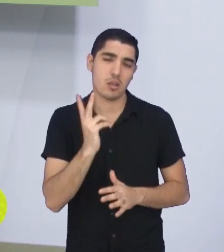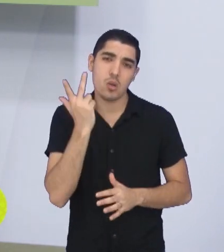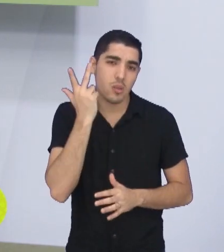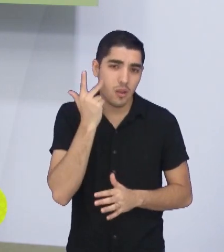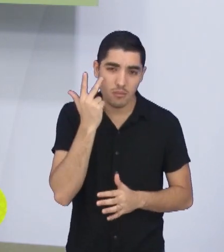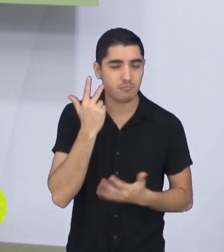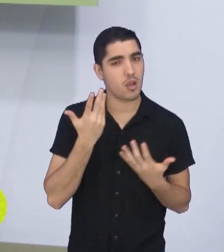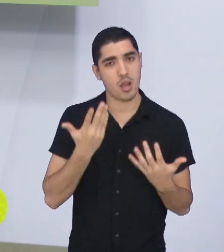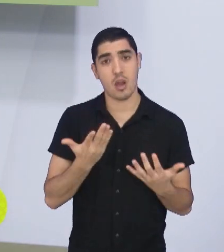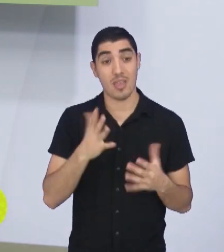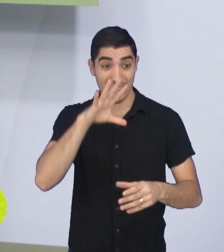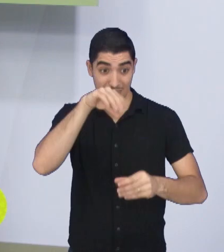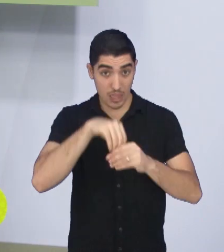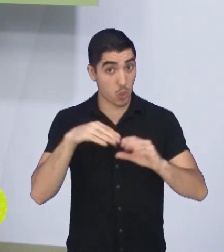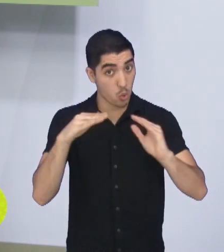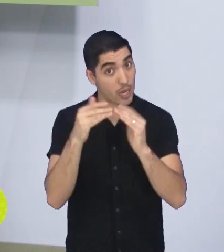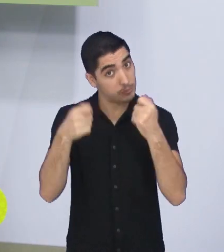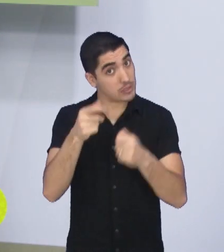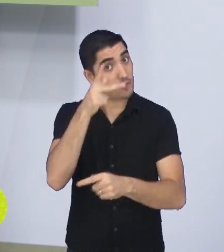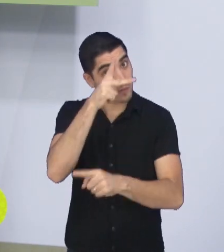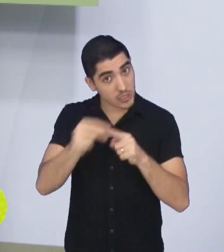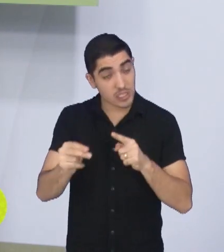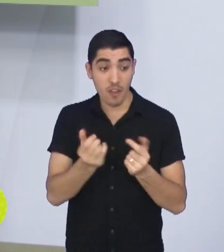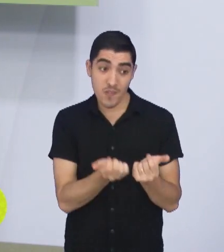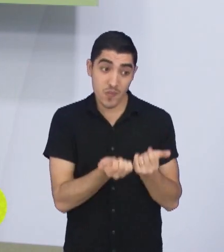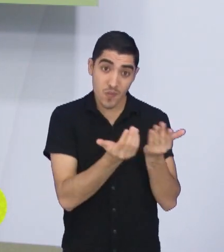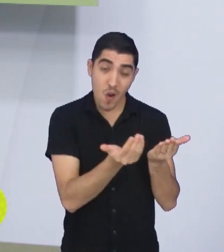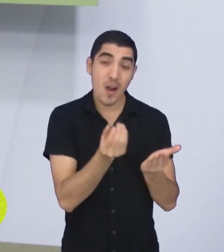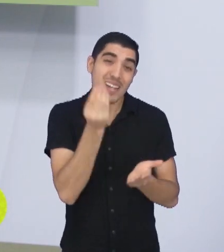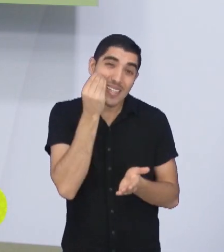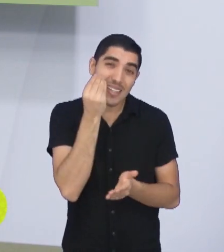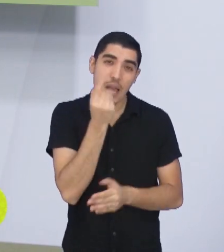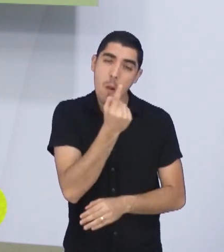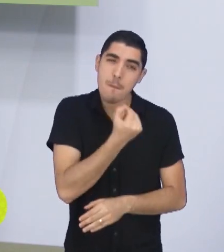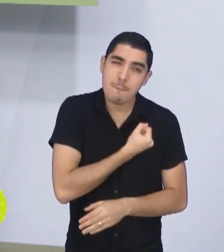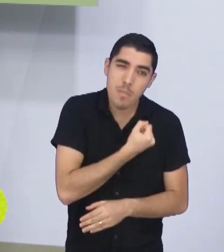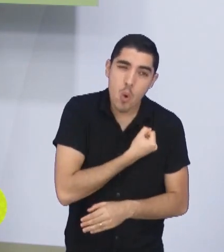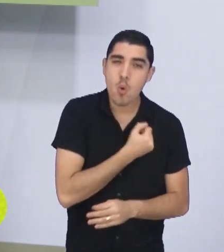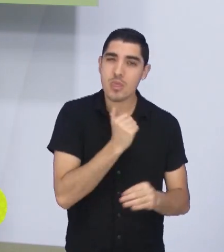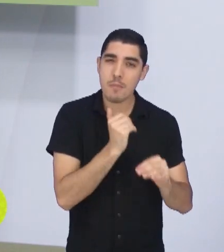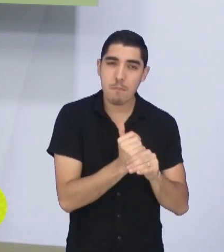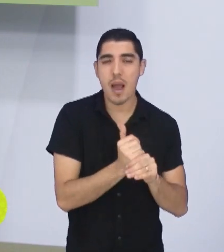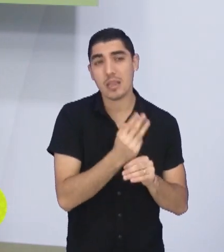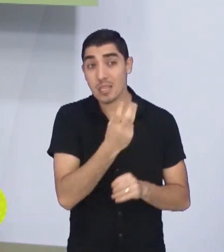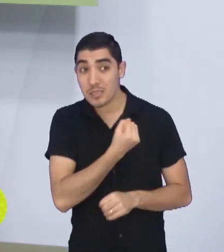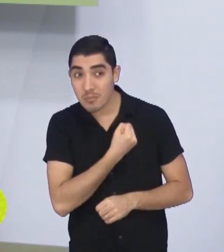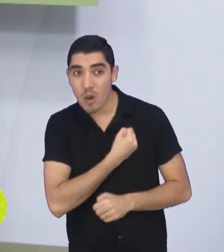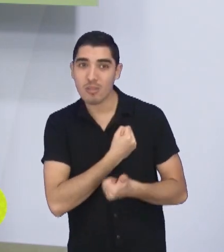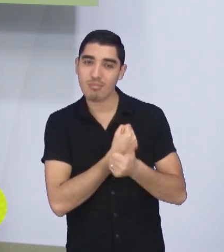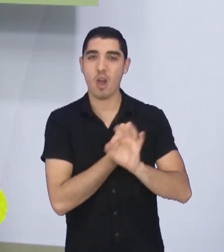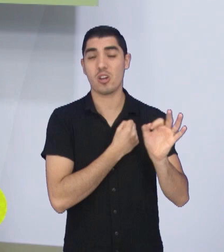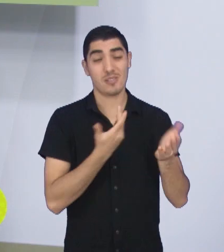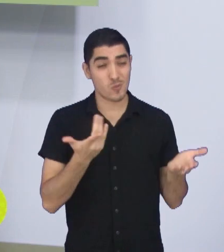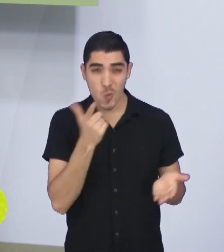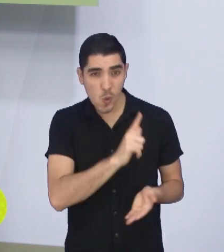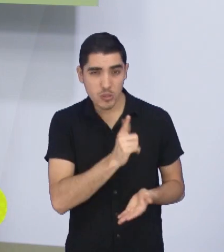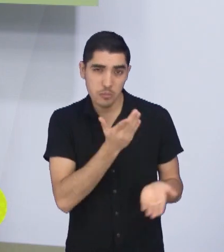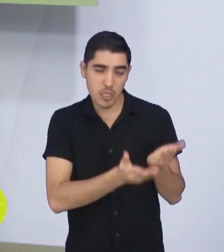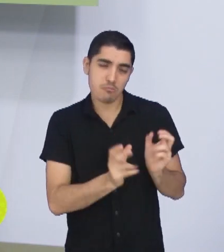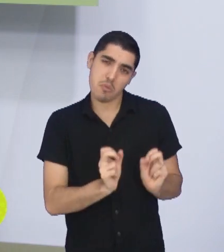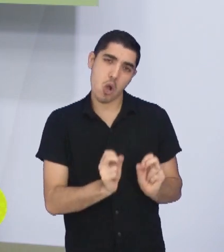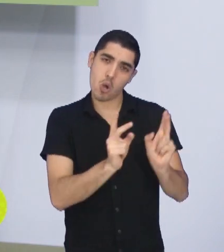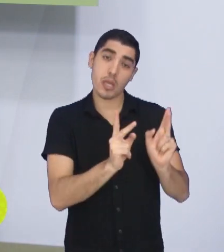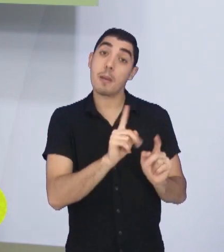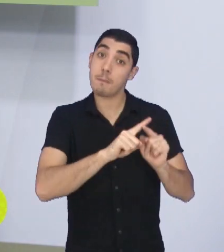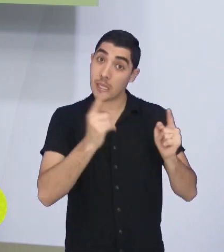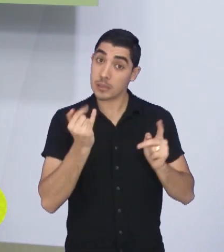sempre dentro de casa conseguir a vitória e fora beliscar alguns pontos. Não foi possível dessa vez, mas é legal manter essa